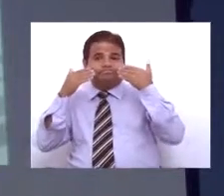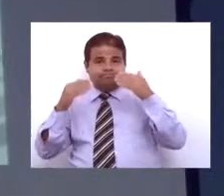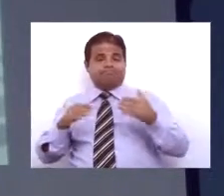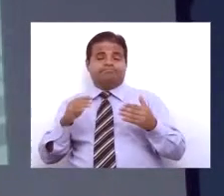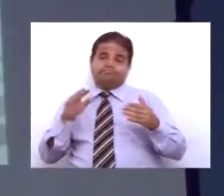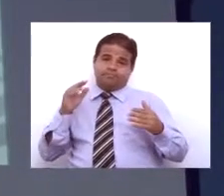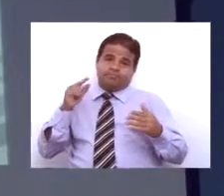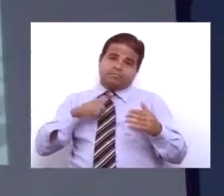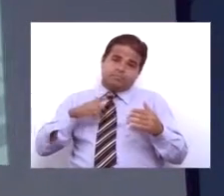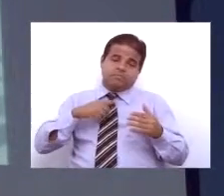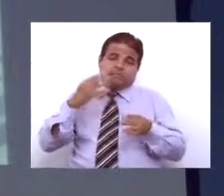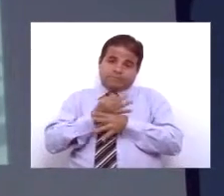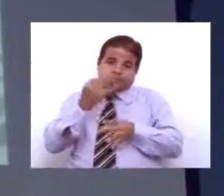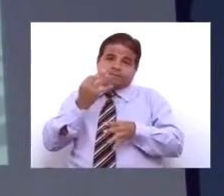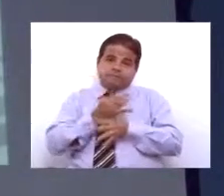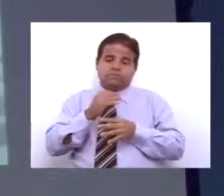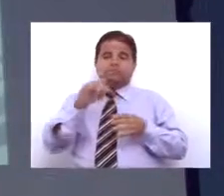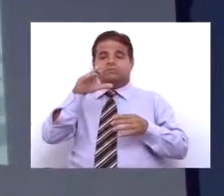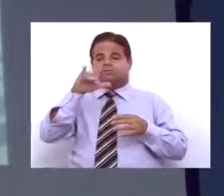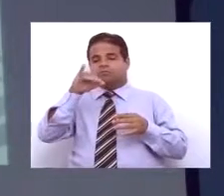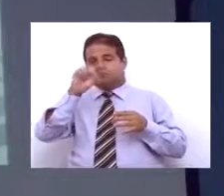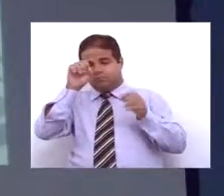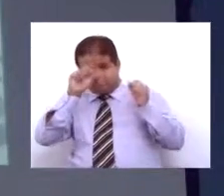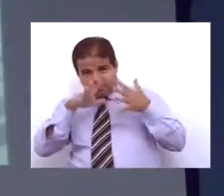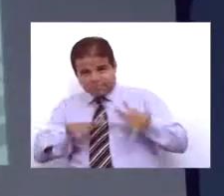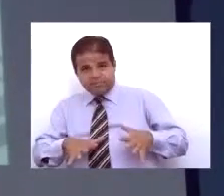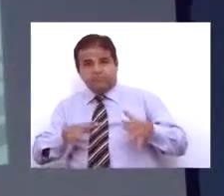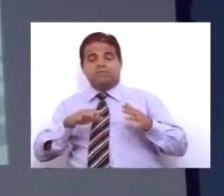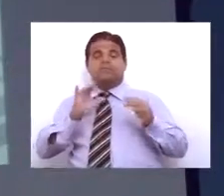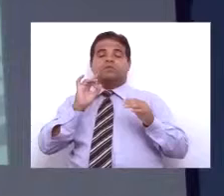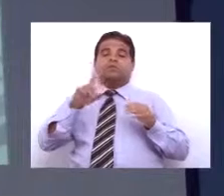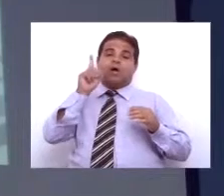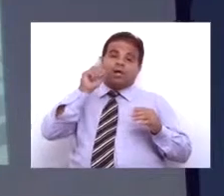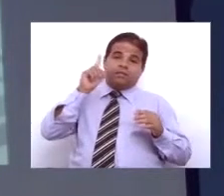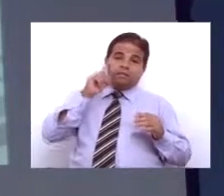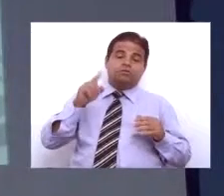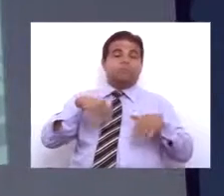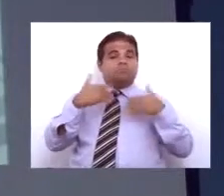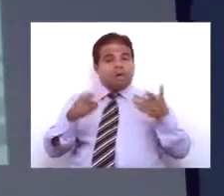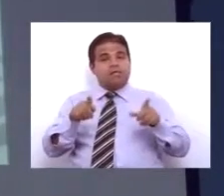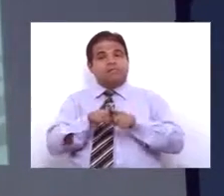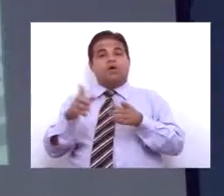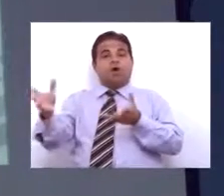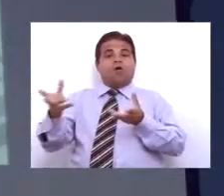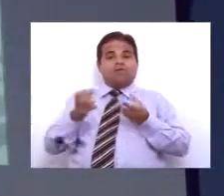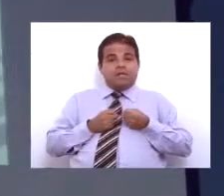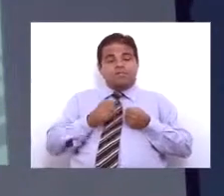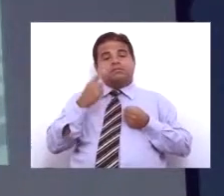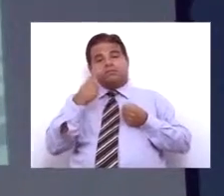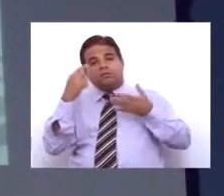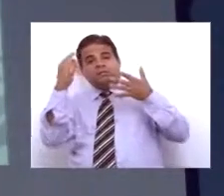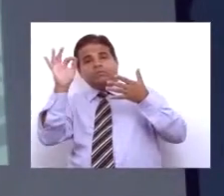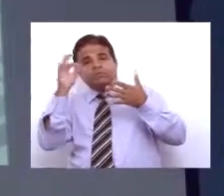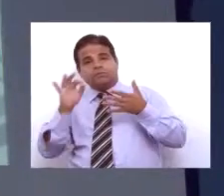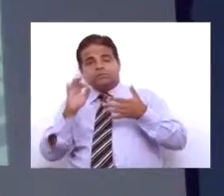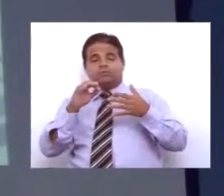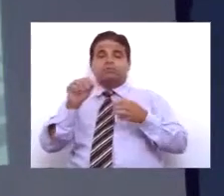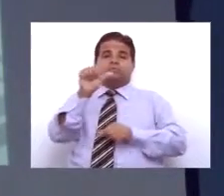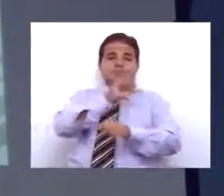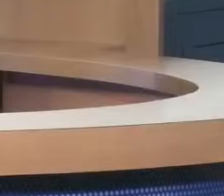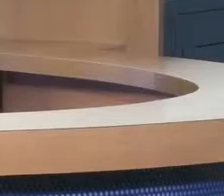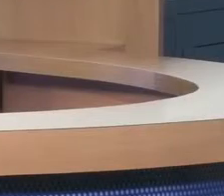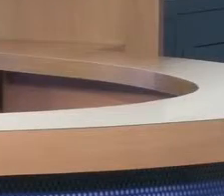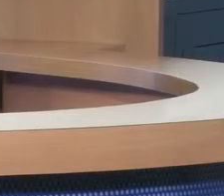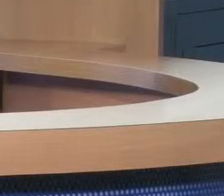tem conseguido superar isso não só conga conga cada dia mas também oferecendo opções para lá para a reviravolta econômica